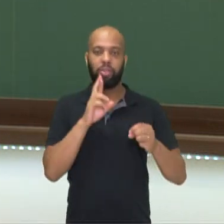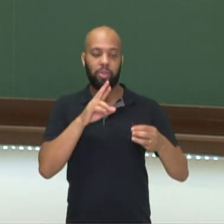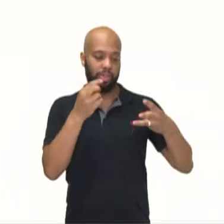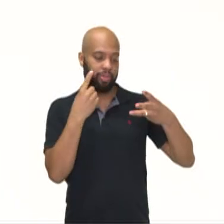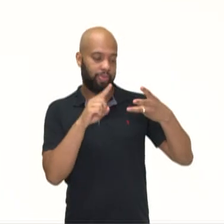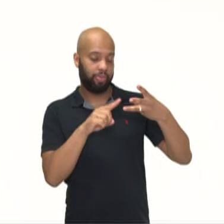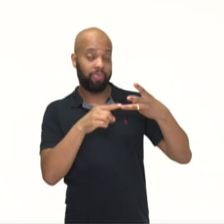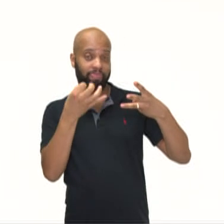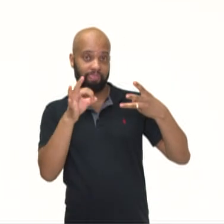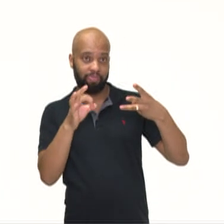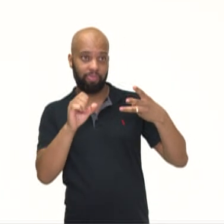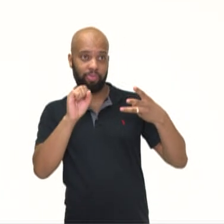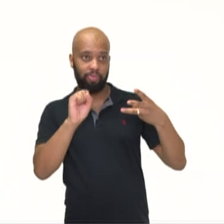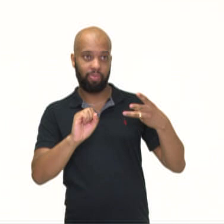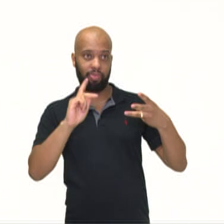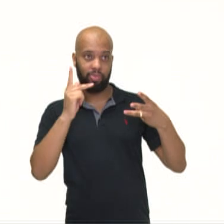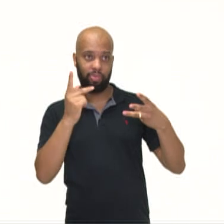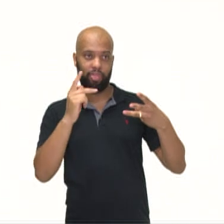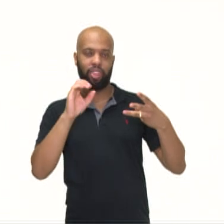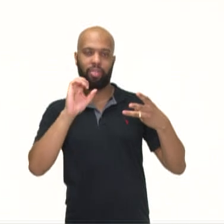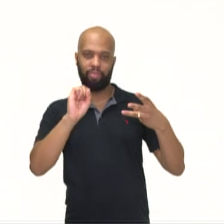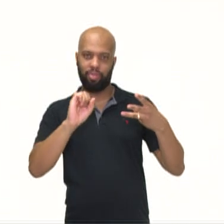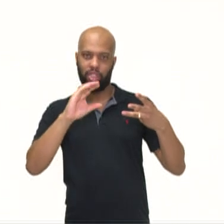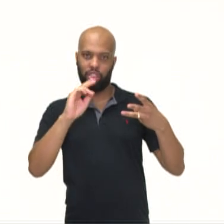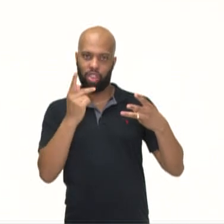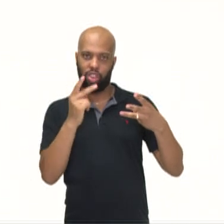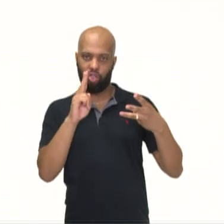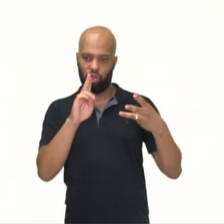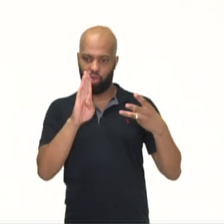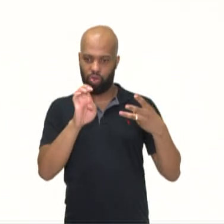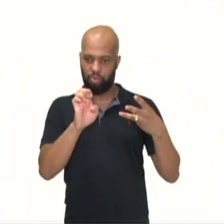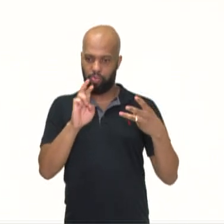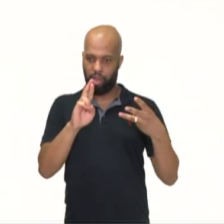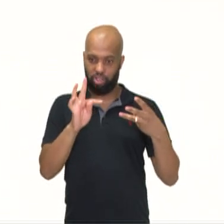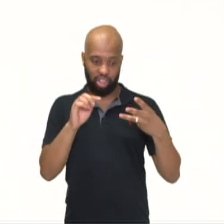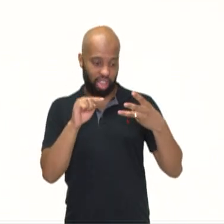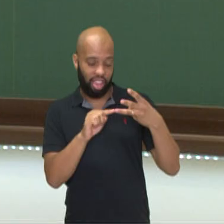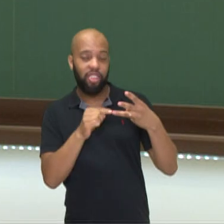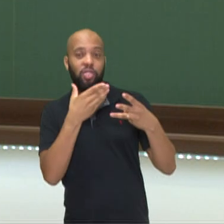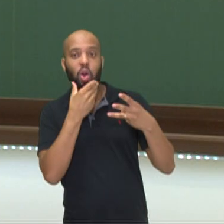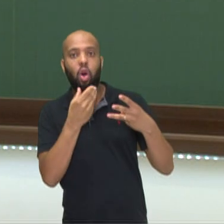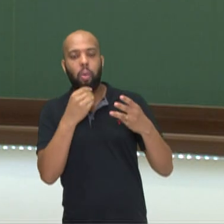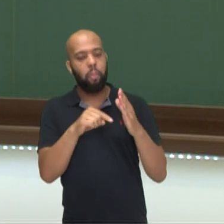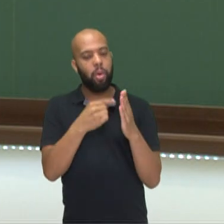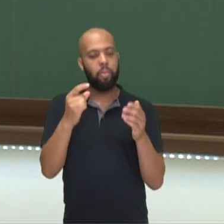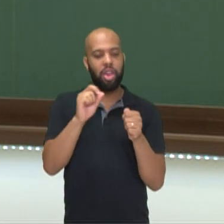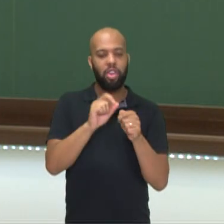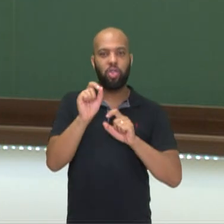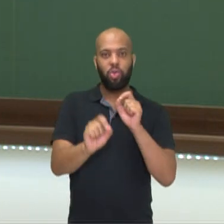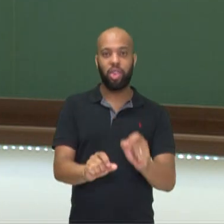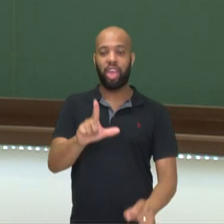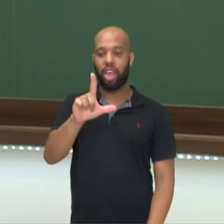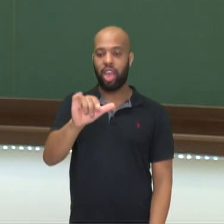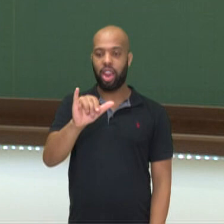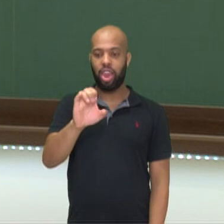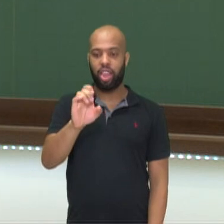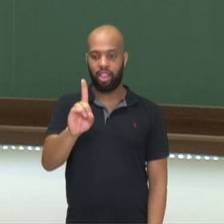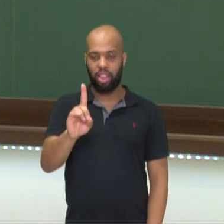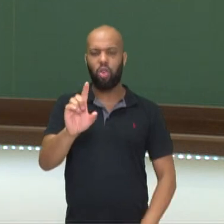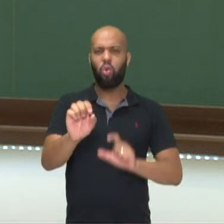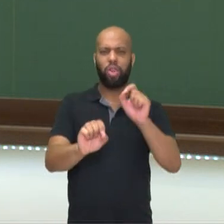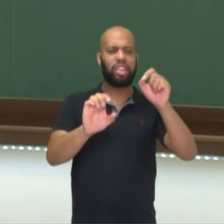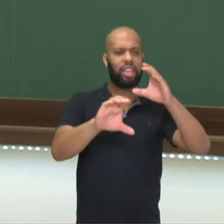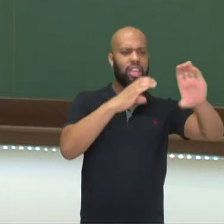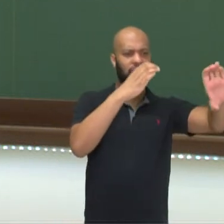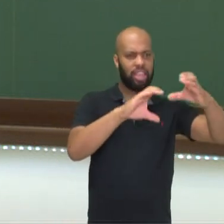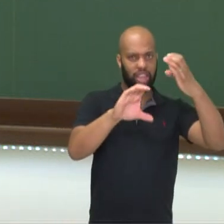alternativa C, que é o Schubert, que foi o primeiro a, de fato, compor lieds, que é a música cantada